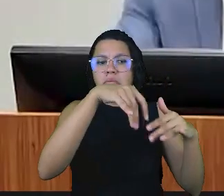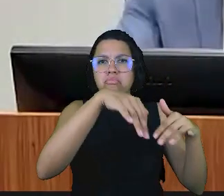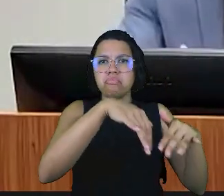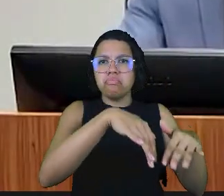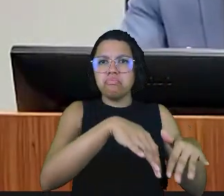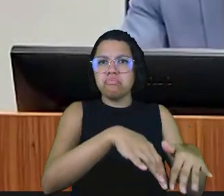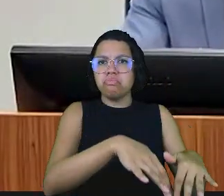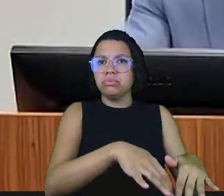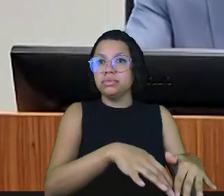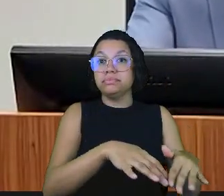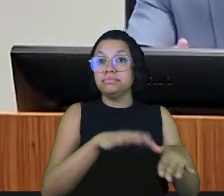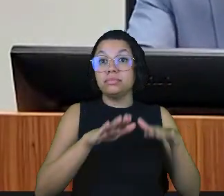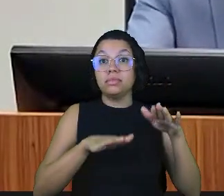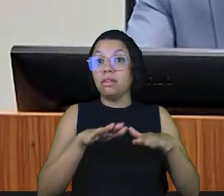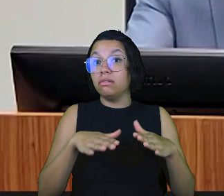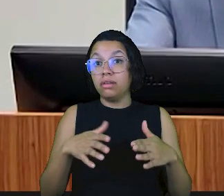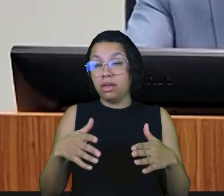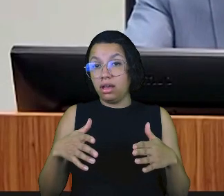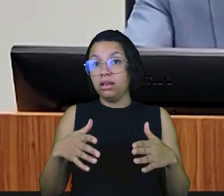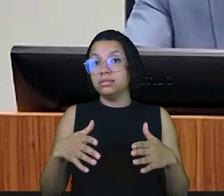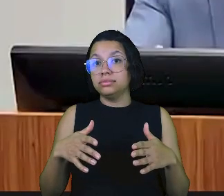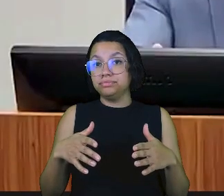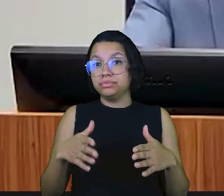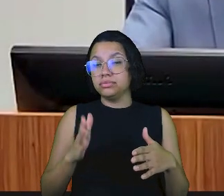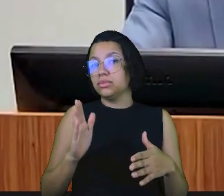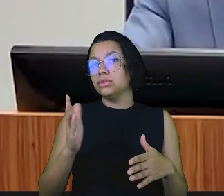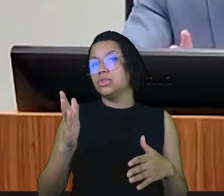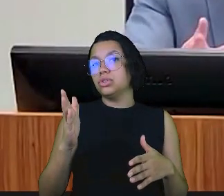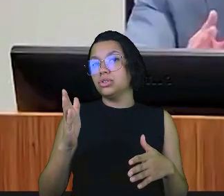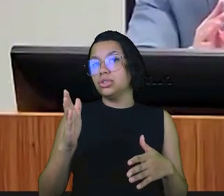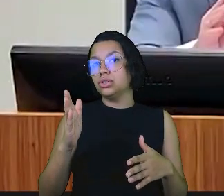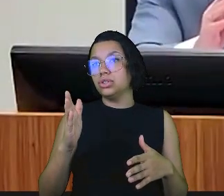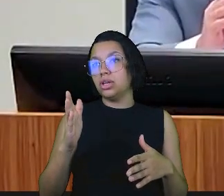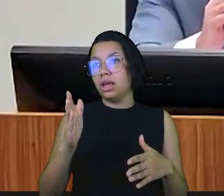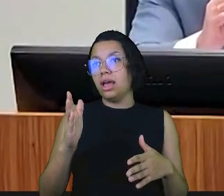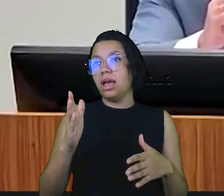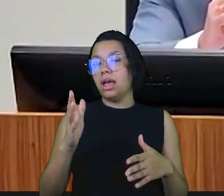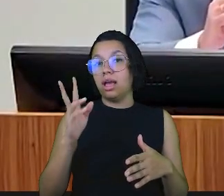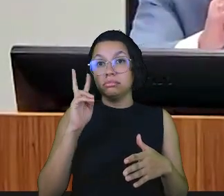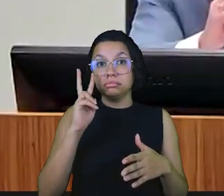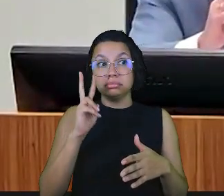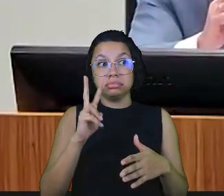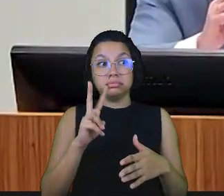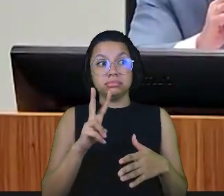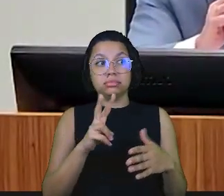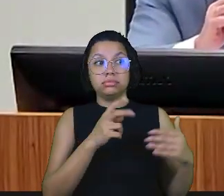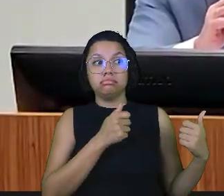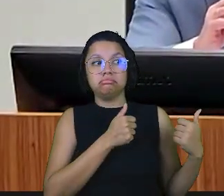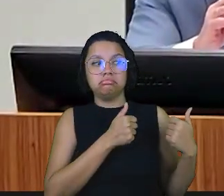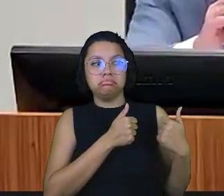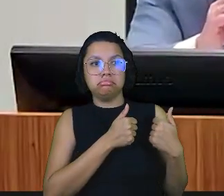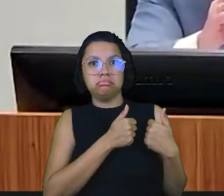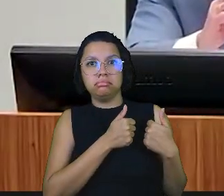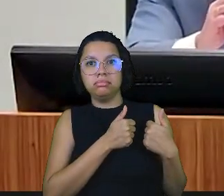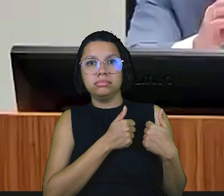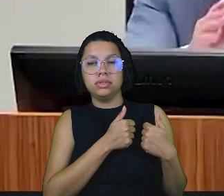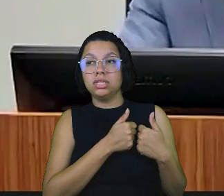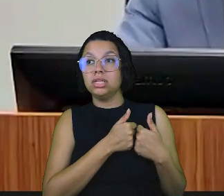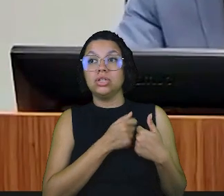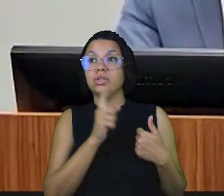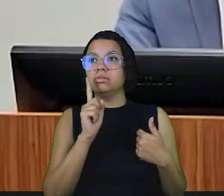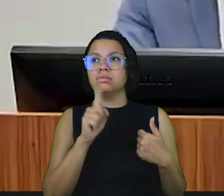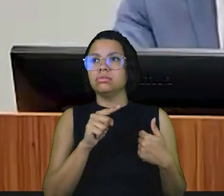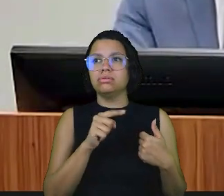talvez já se avizinhe. Né? Eu não sou, isso não é pessimismo, não, meus caros, ao contrário, eu sou